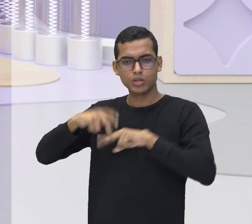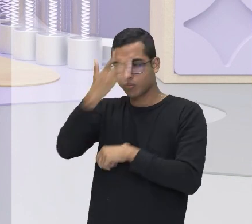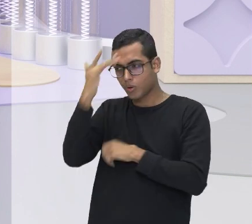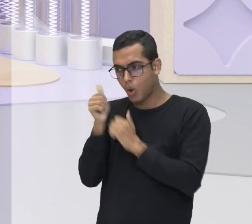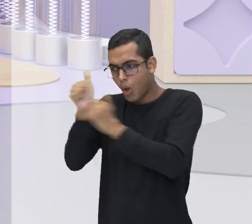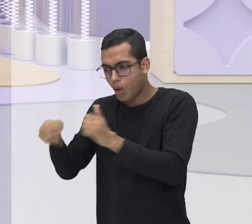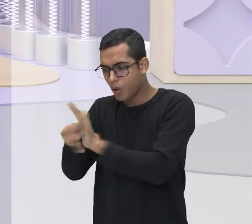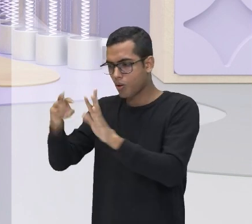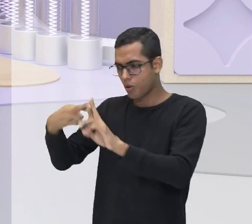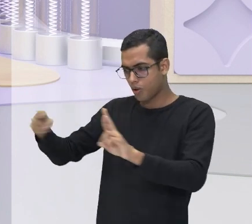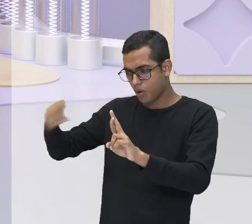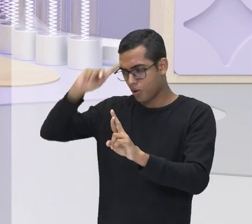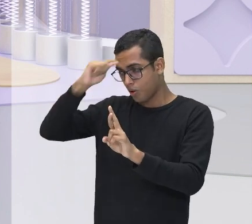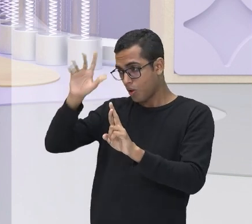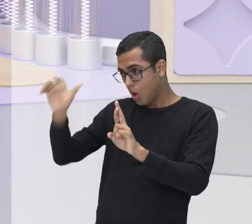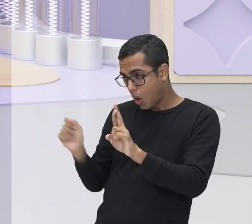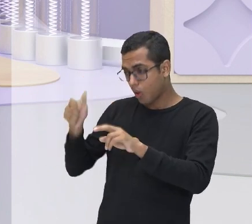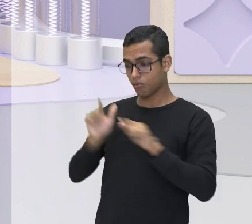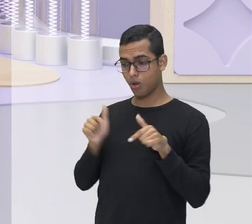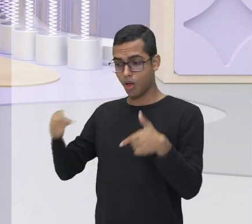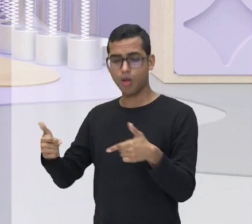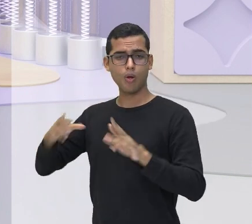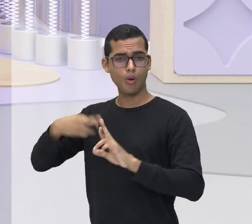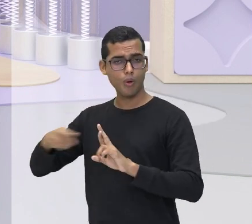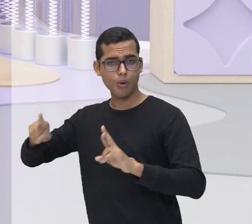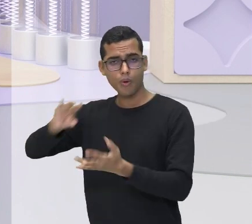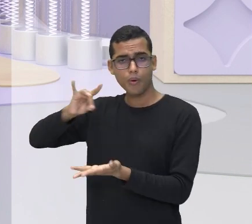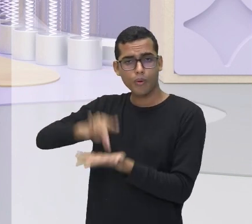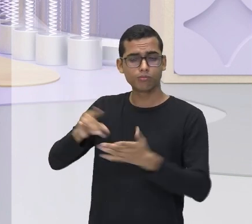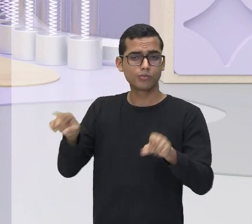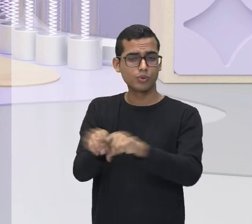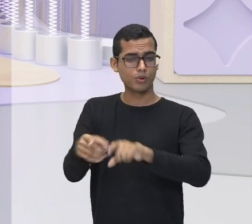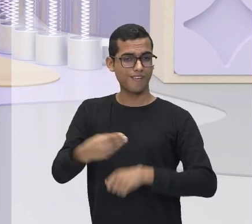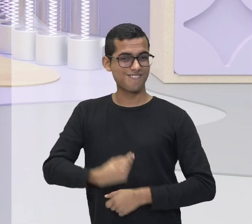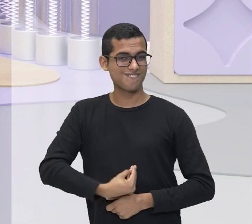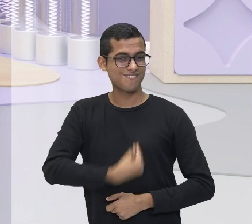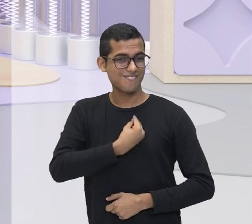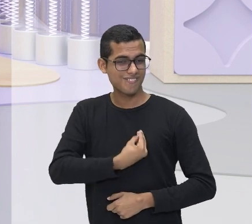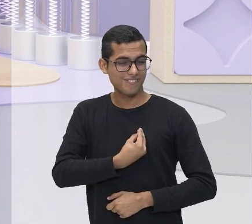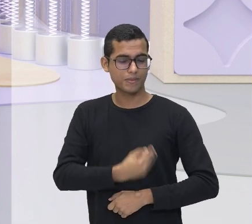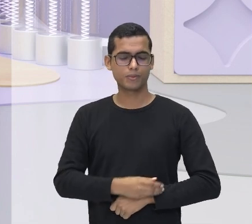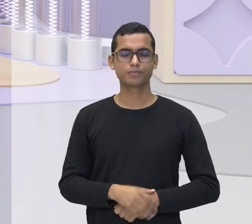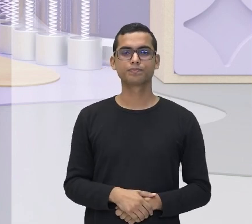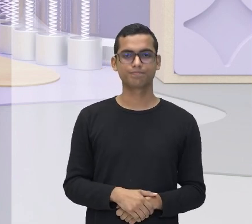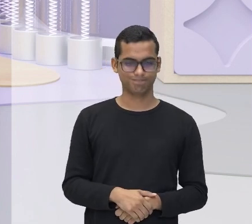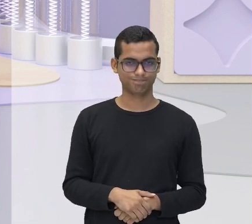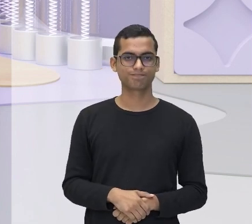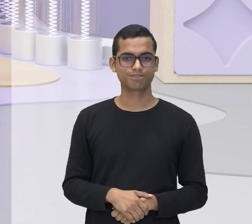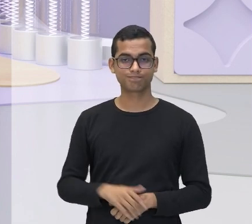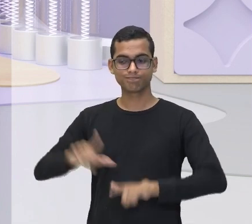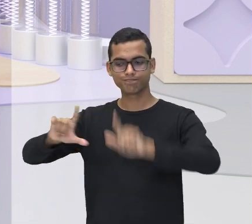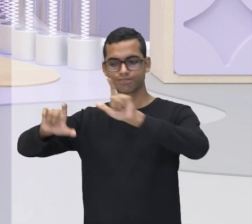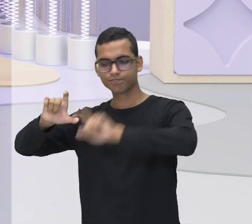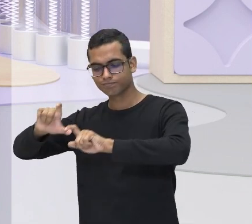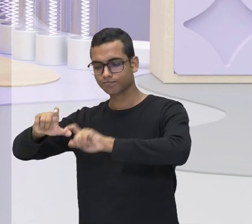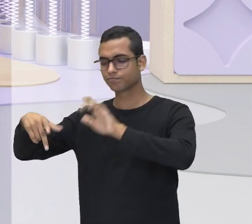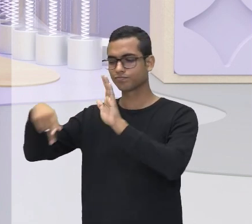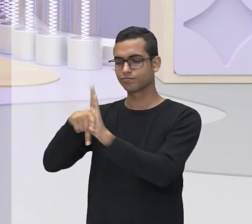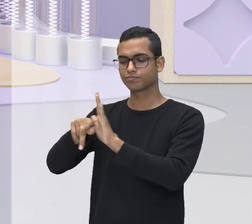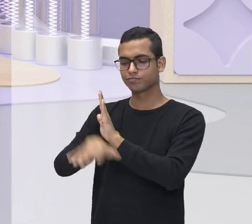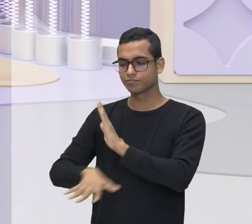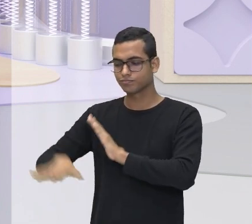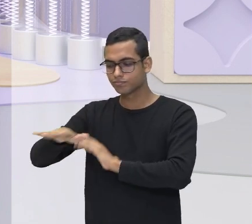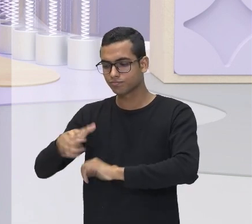religião entendem que a sua prática religiosa e a sua vida dependem da natureza, de um meio